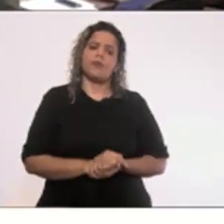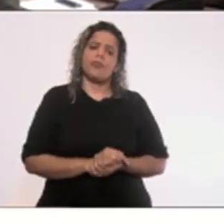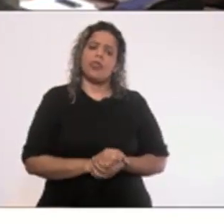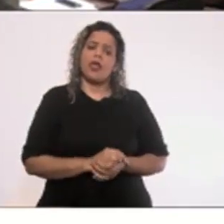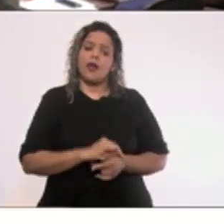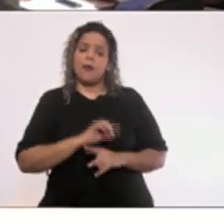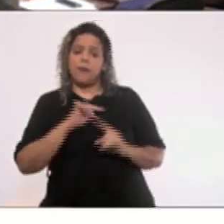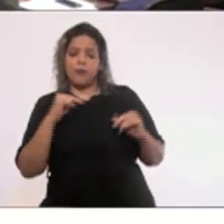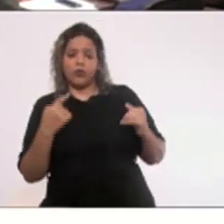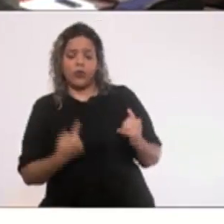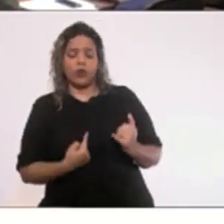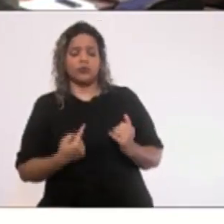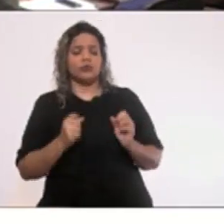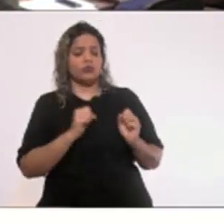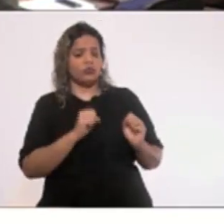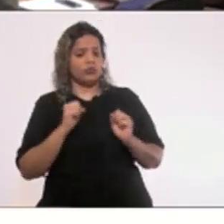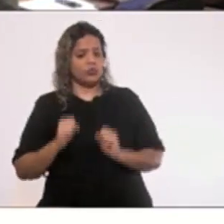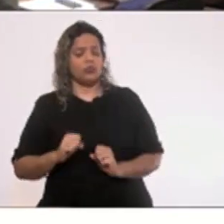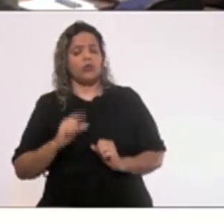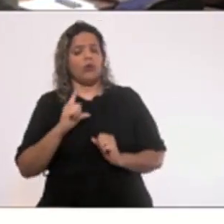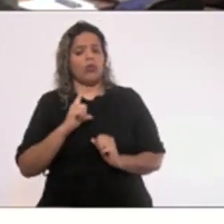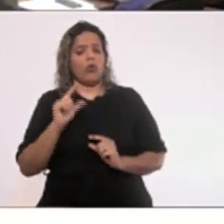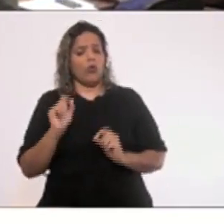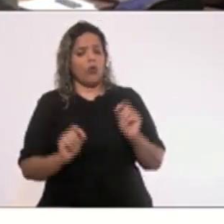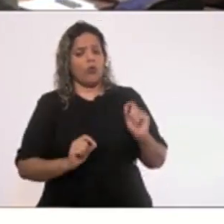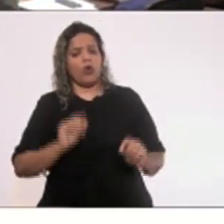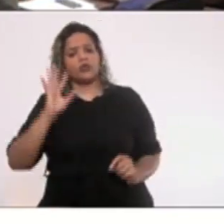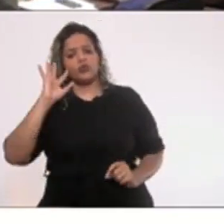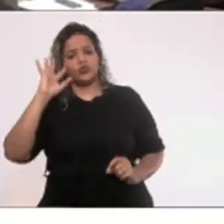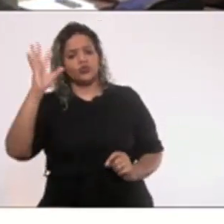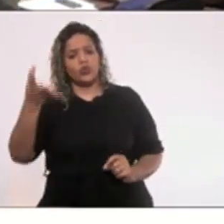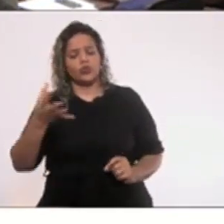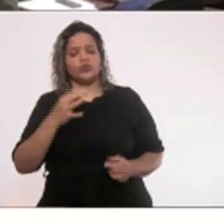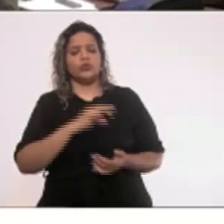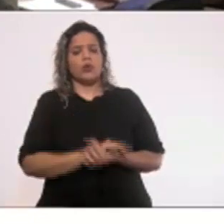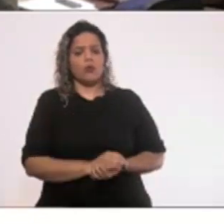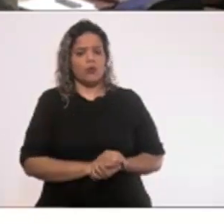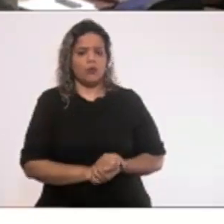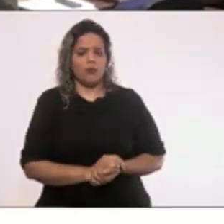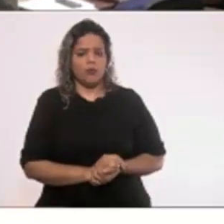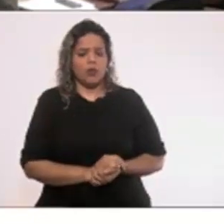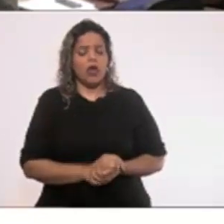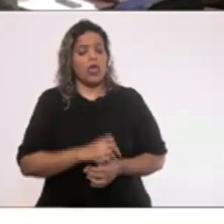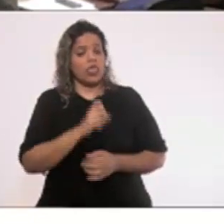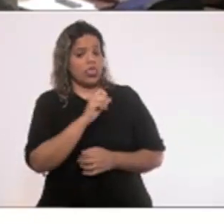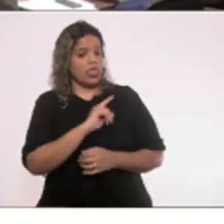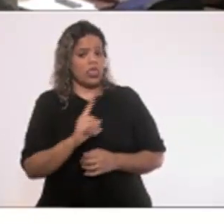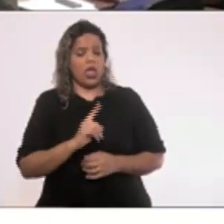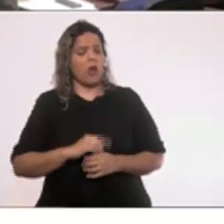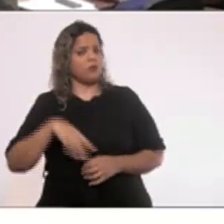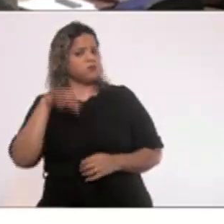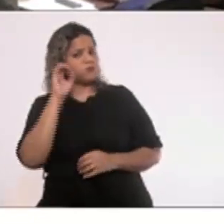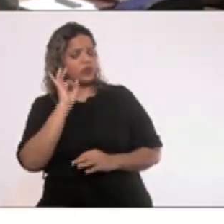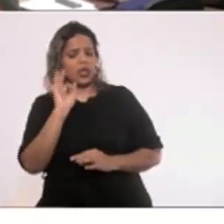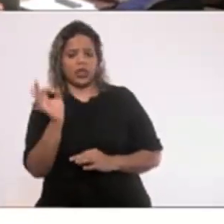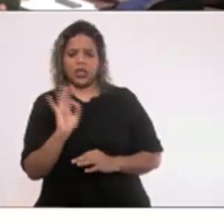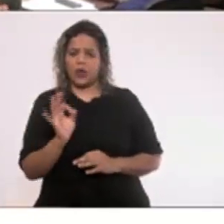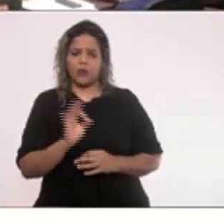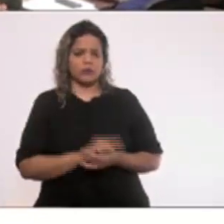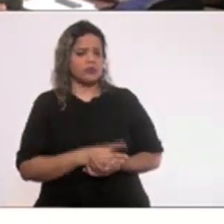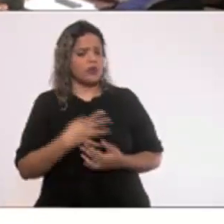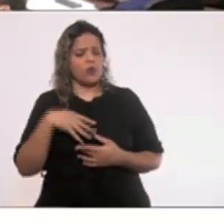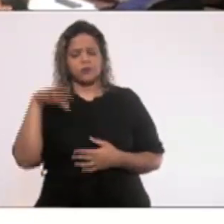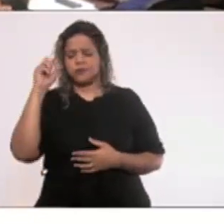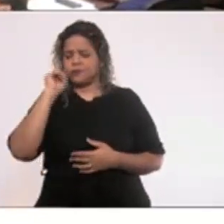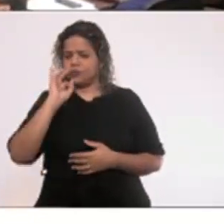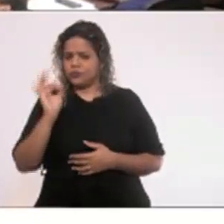que pudéssemos ter uma solução de consenso. Não fui ouvido. Tá lindo. Não